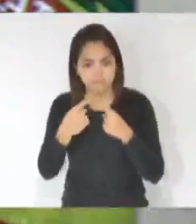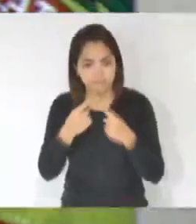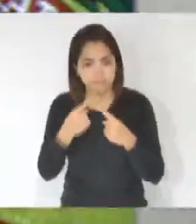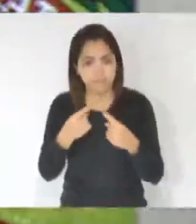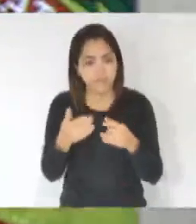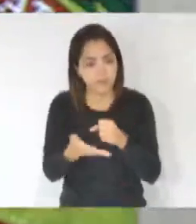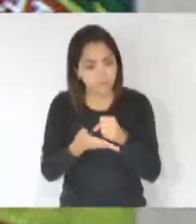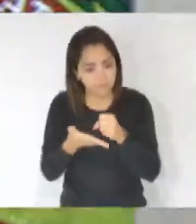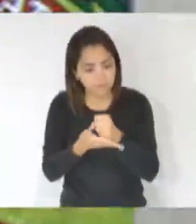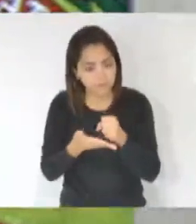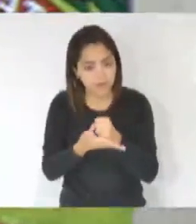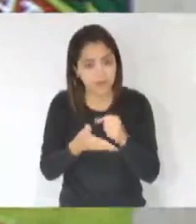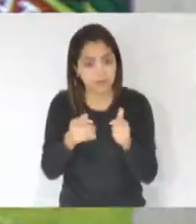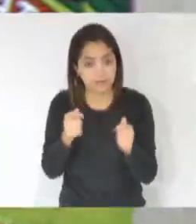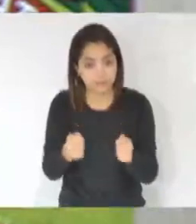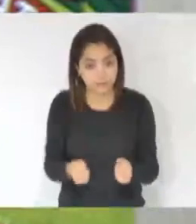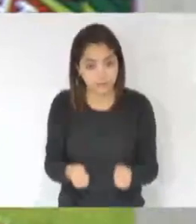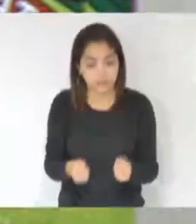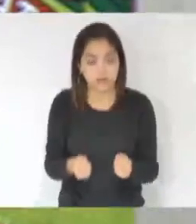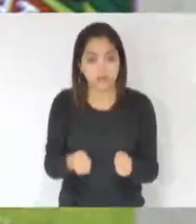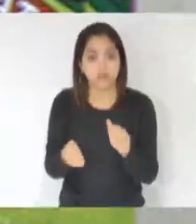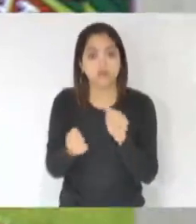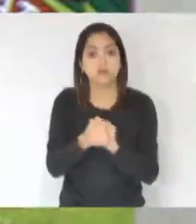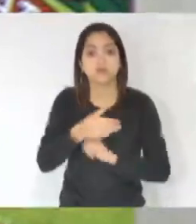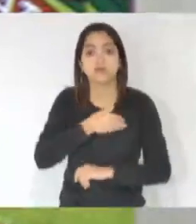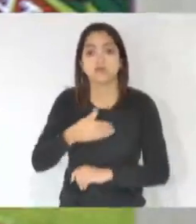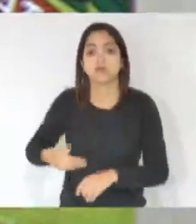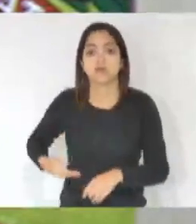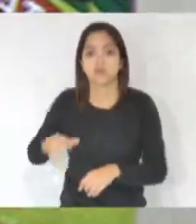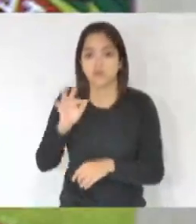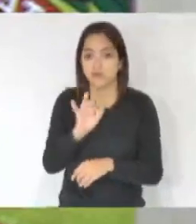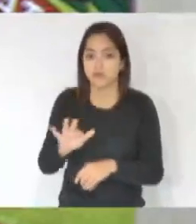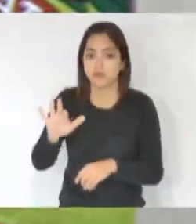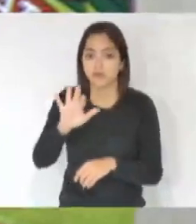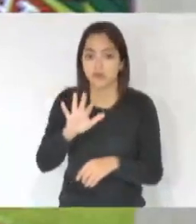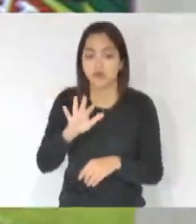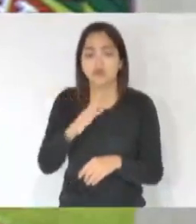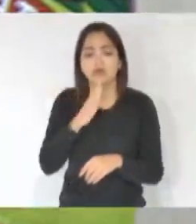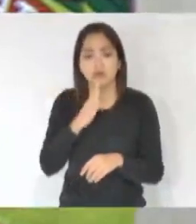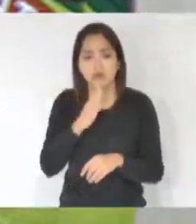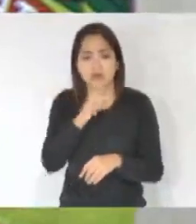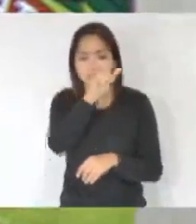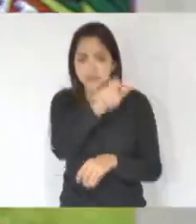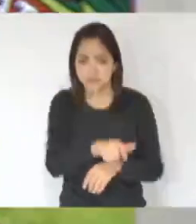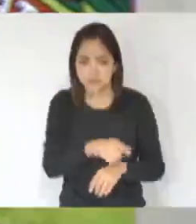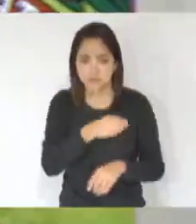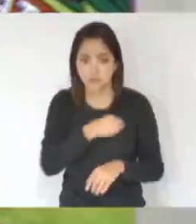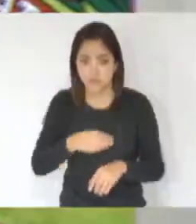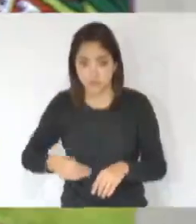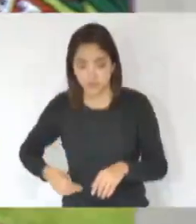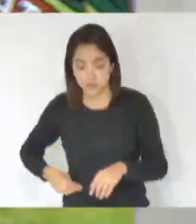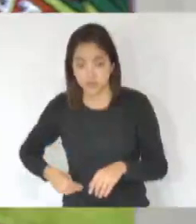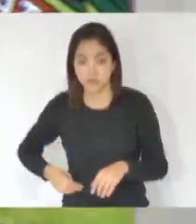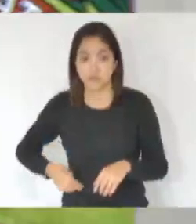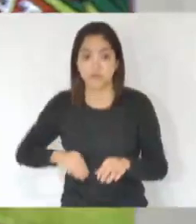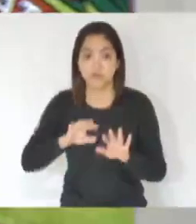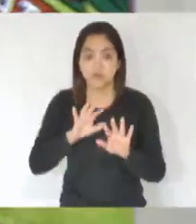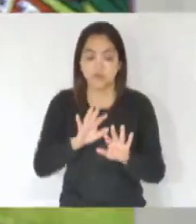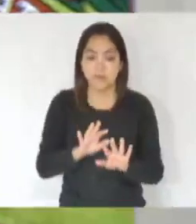consistência junto ao governo federal. Eu já conhecia o ministro Mandetta, né, por conta do seu mandato, mas eu